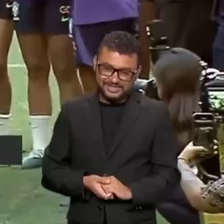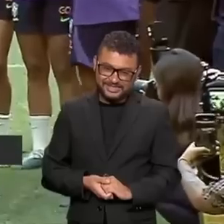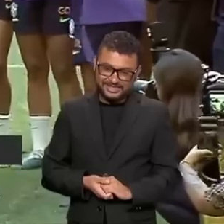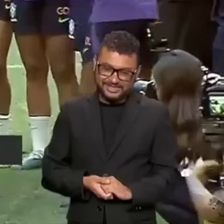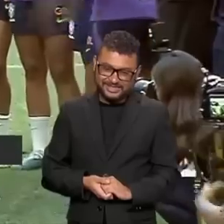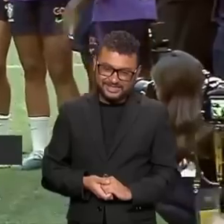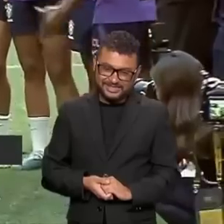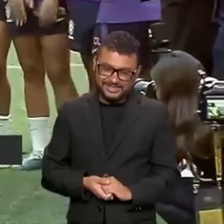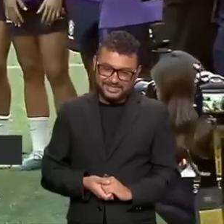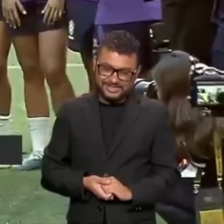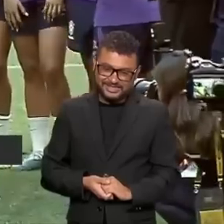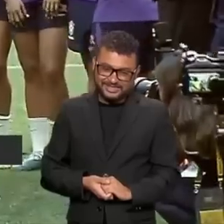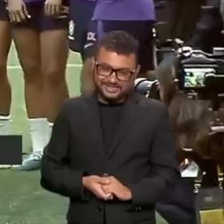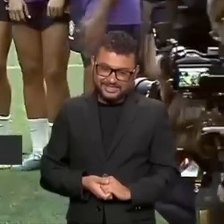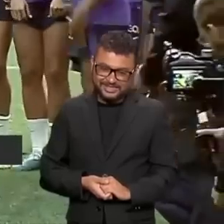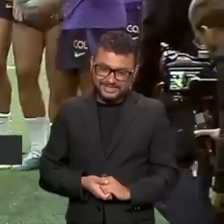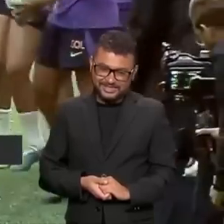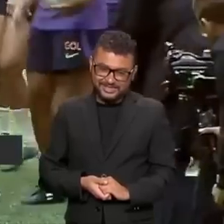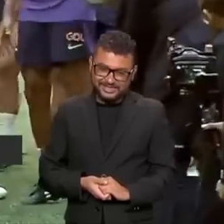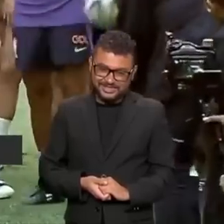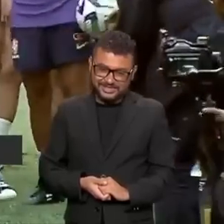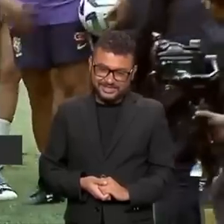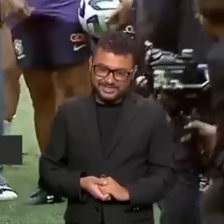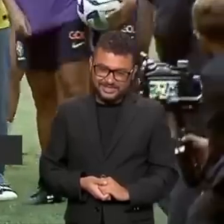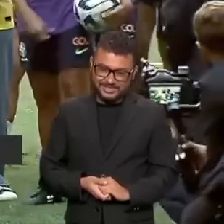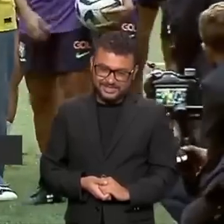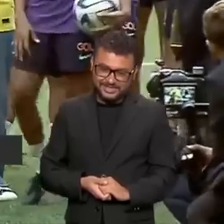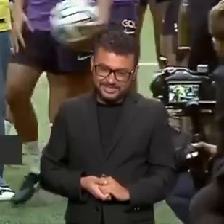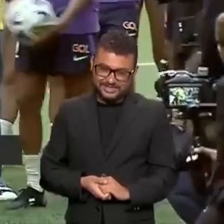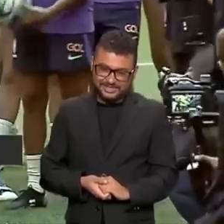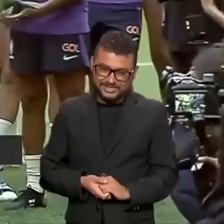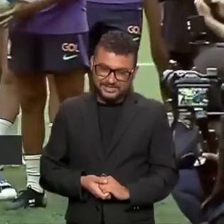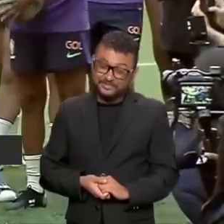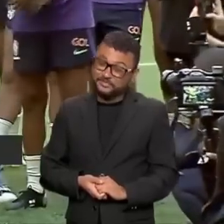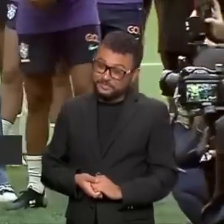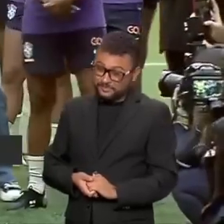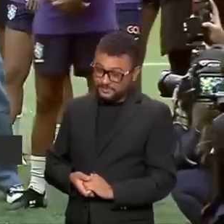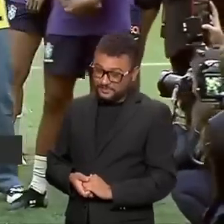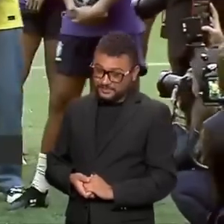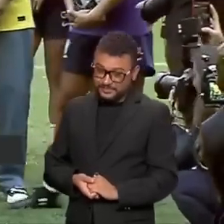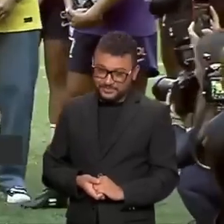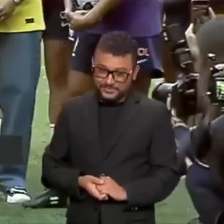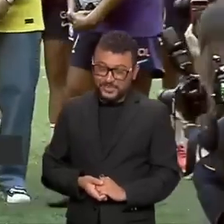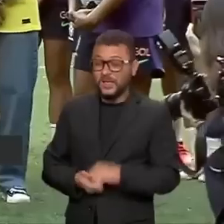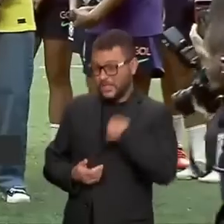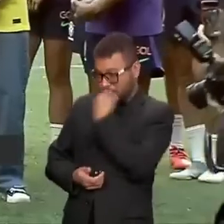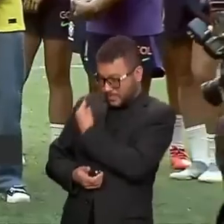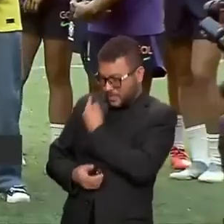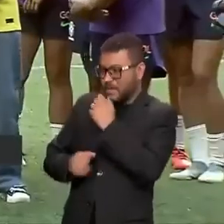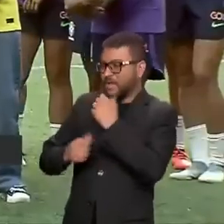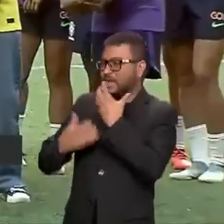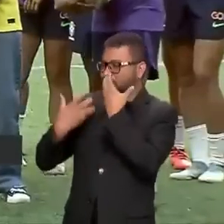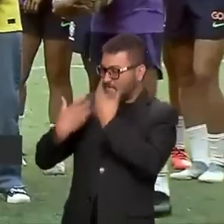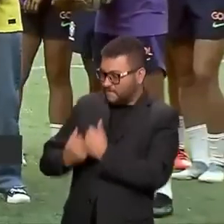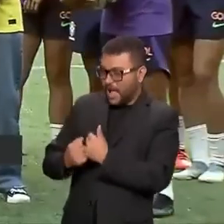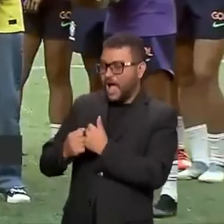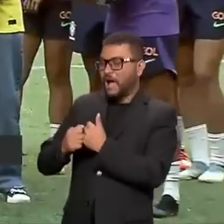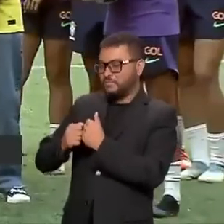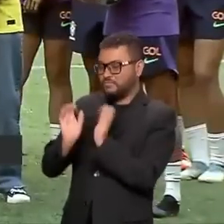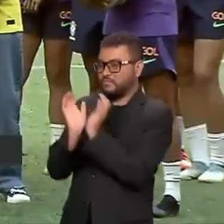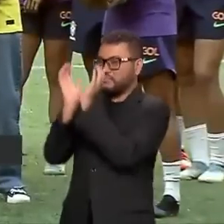Isso. E a gente vai sim para essa Copa do